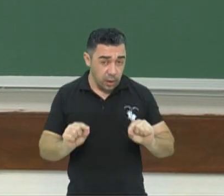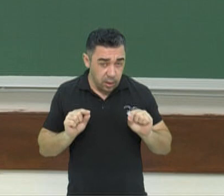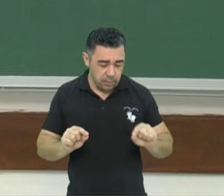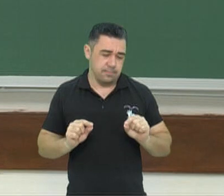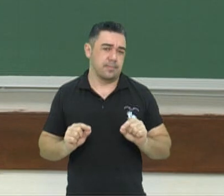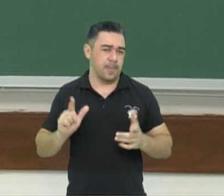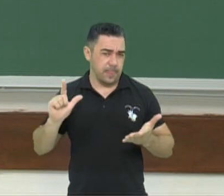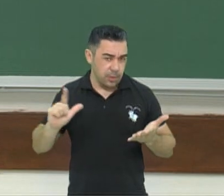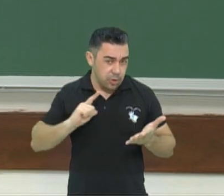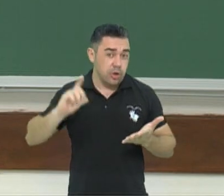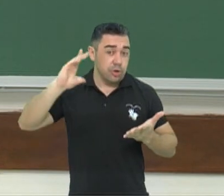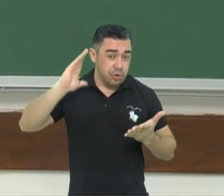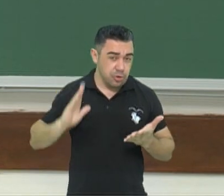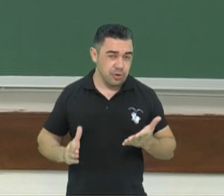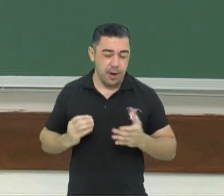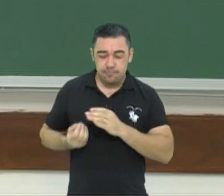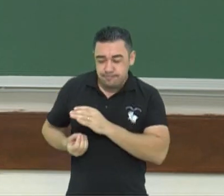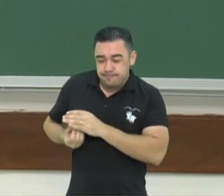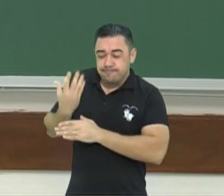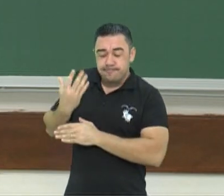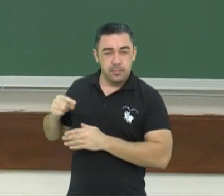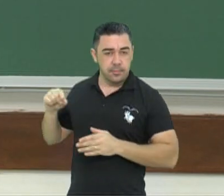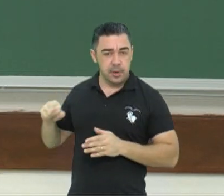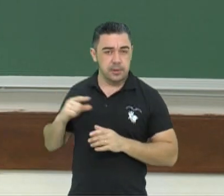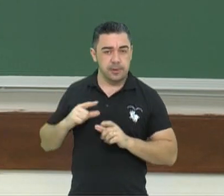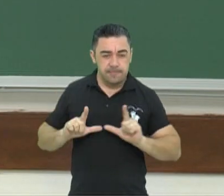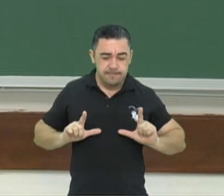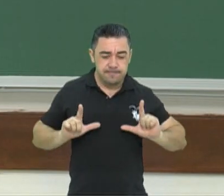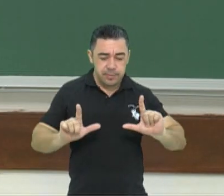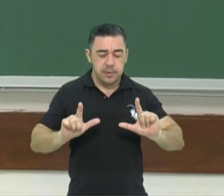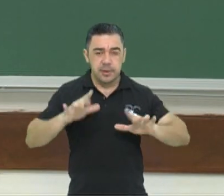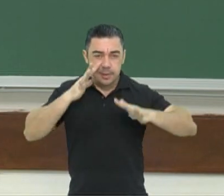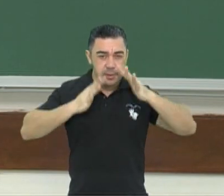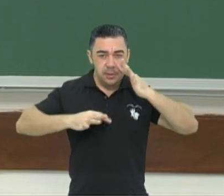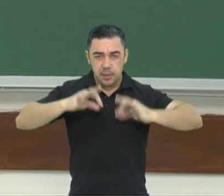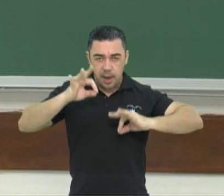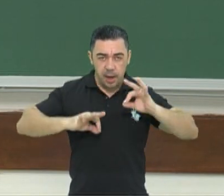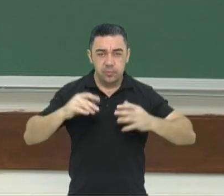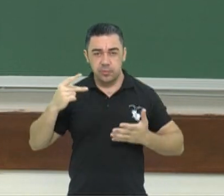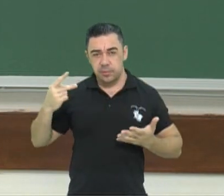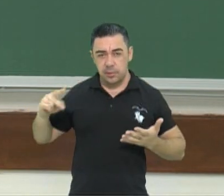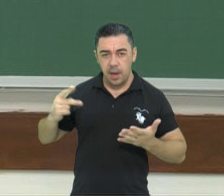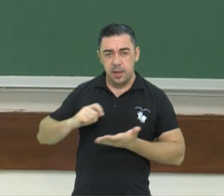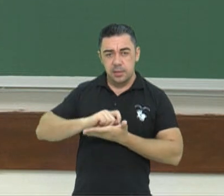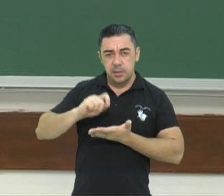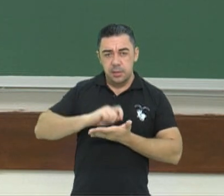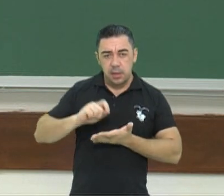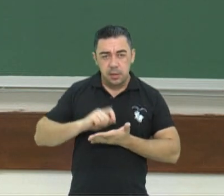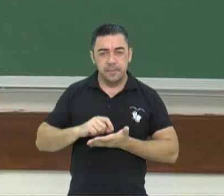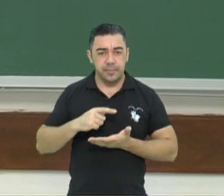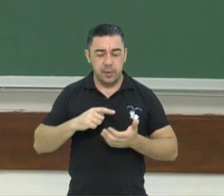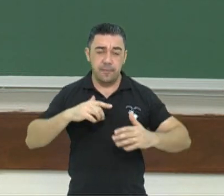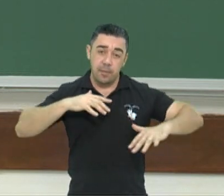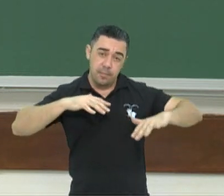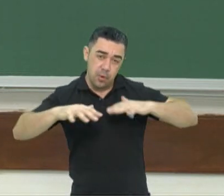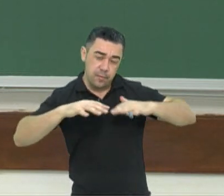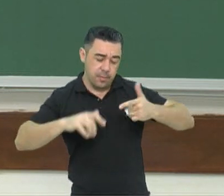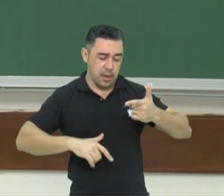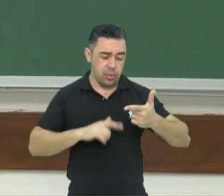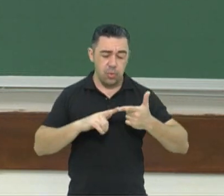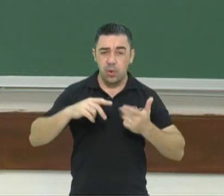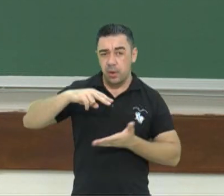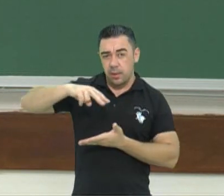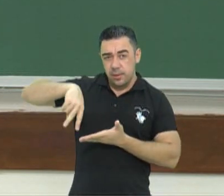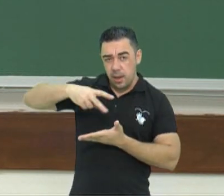existe várias cenas que ele coloca nos seus escritos, falando sobre movimento, sobre dança